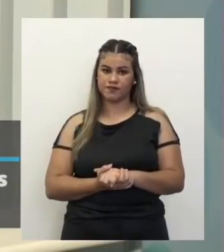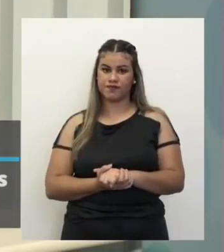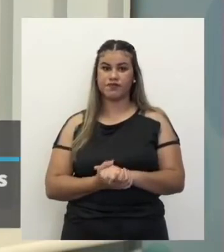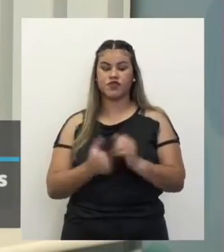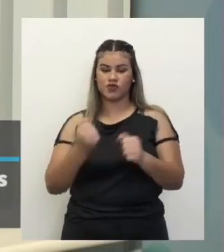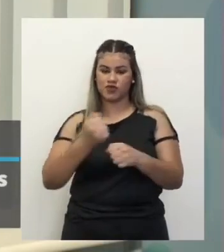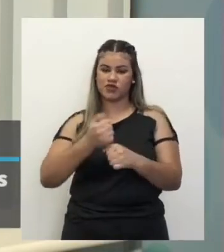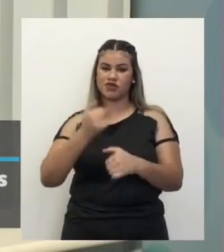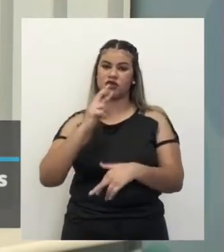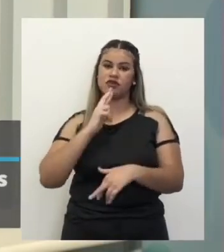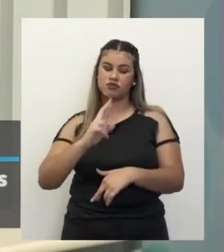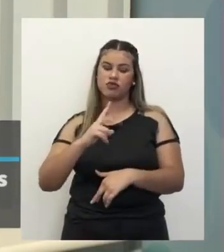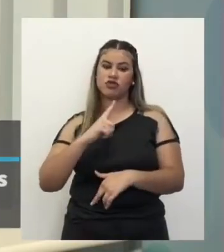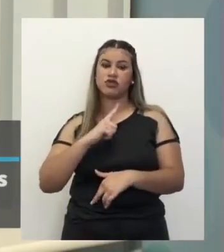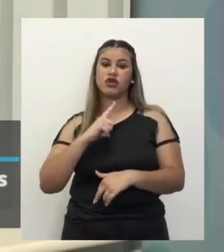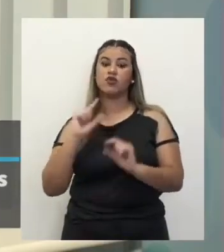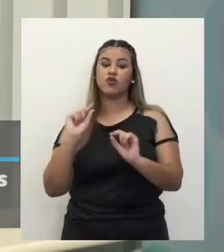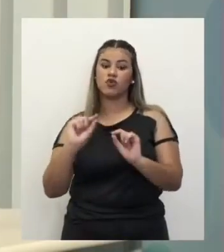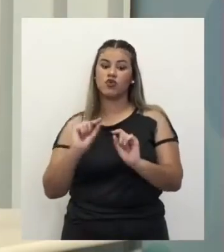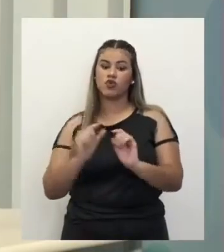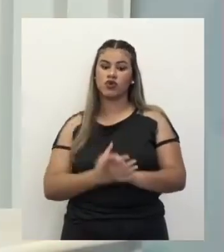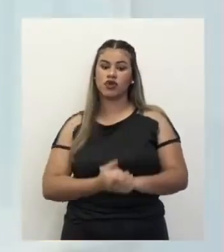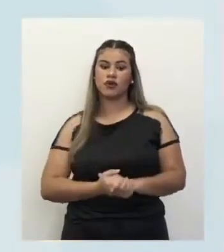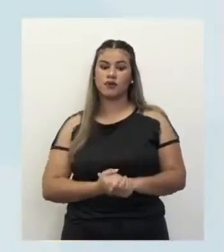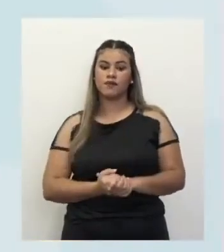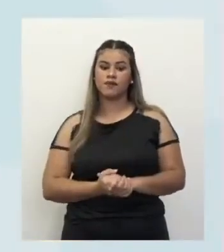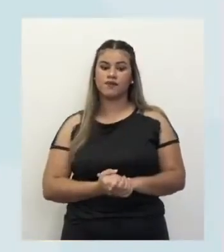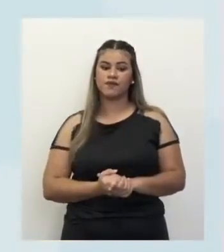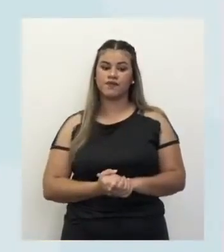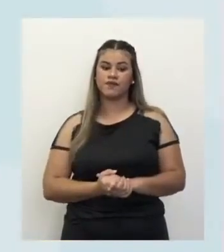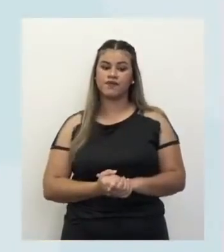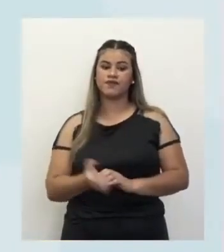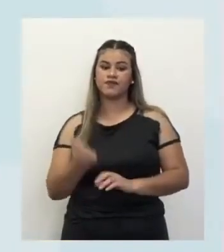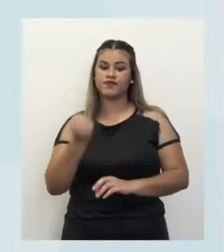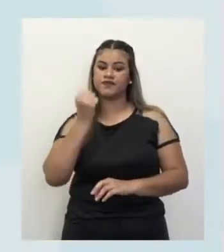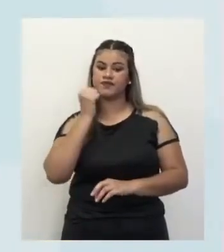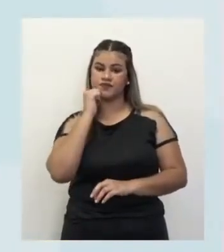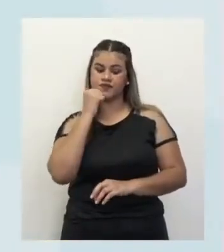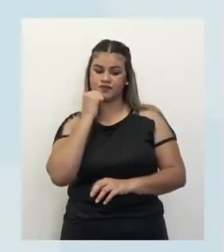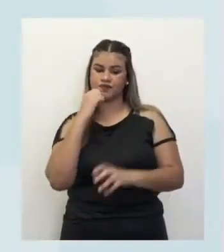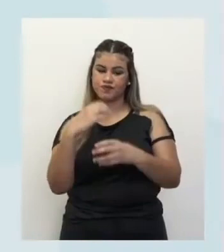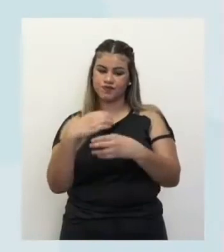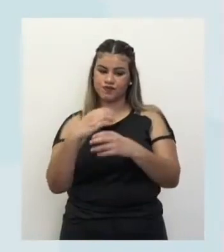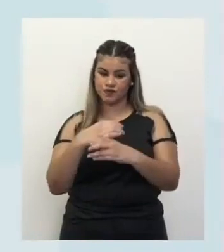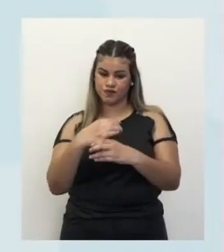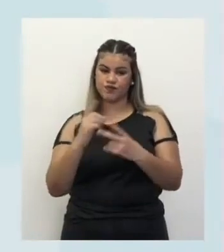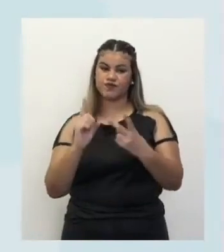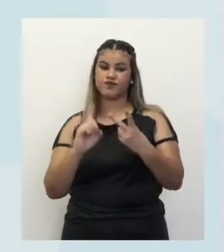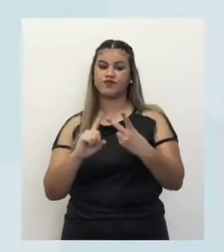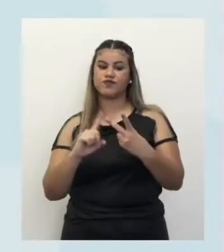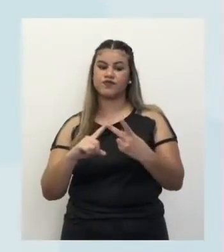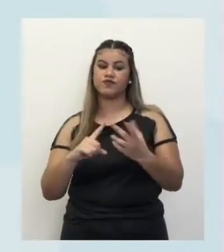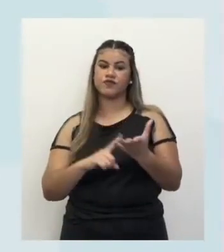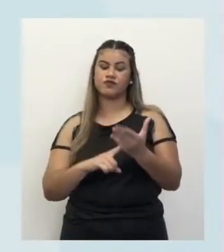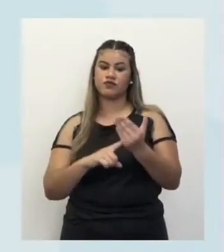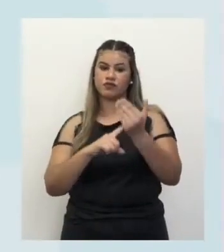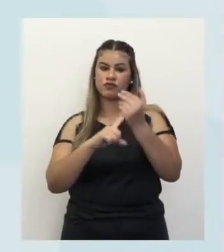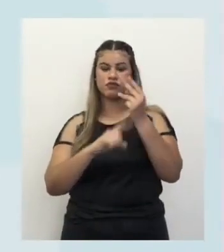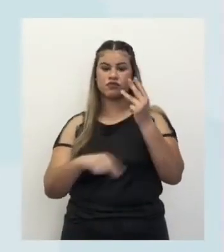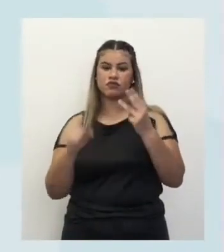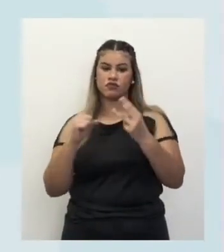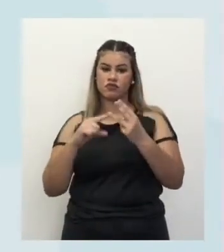com vocês, que aparece aí na tela, que é a questão da ciência, tecnologia e